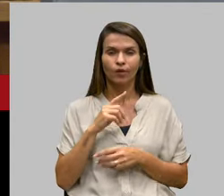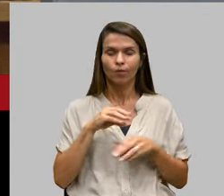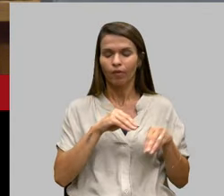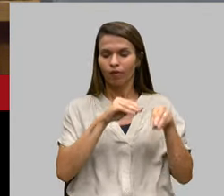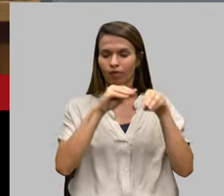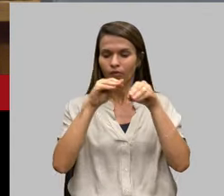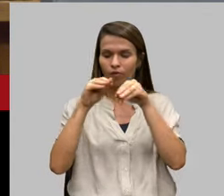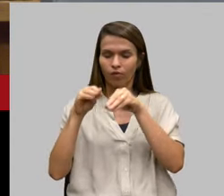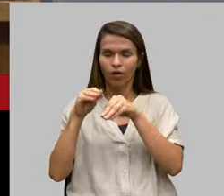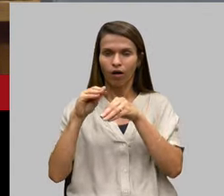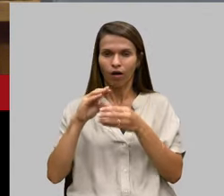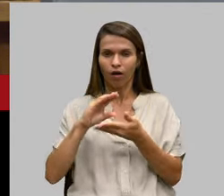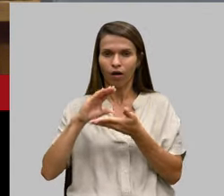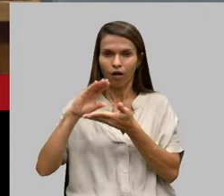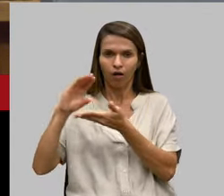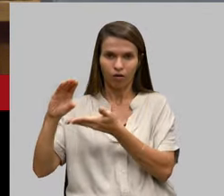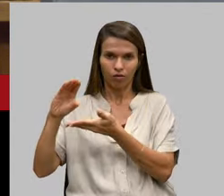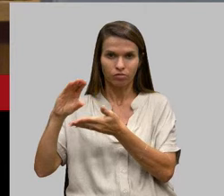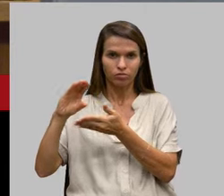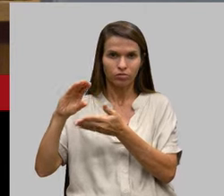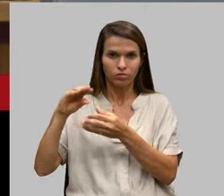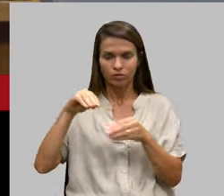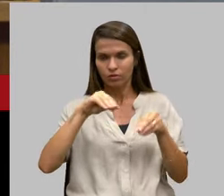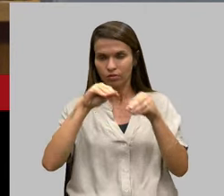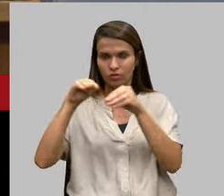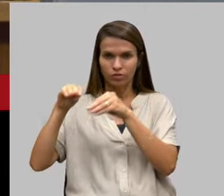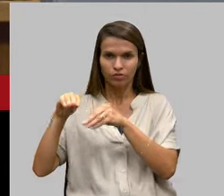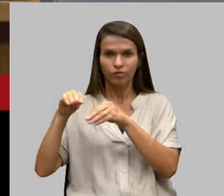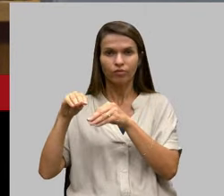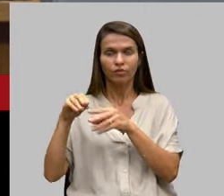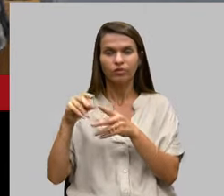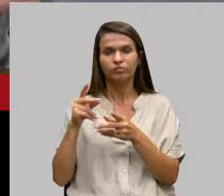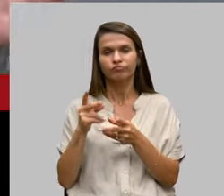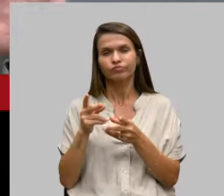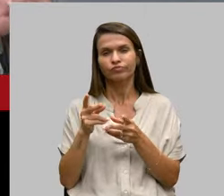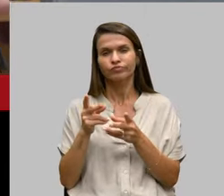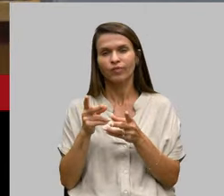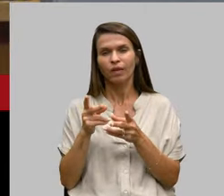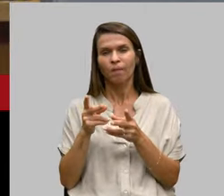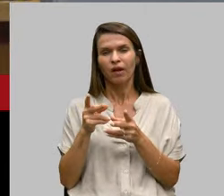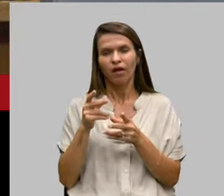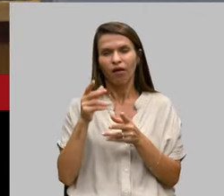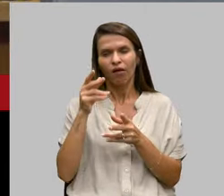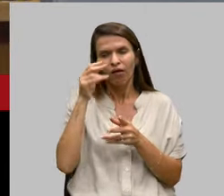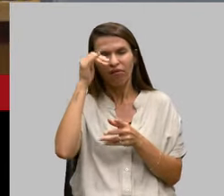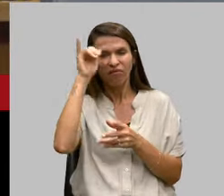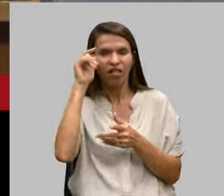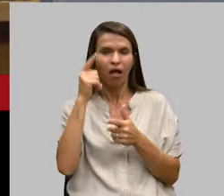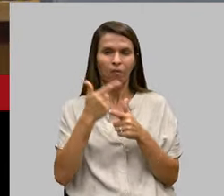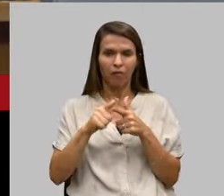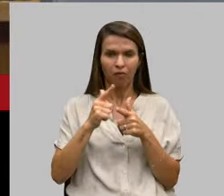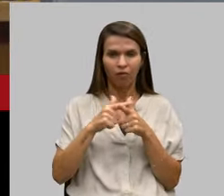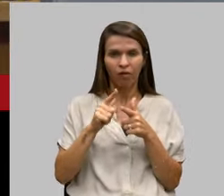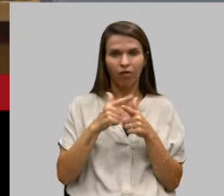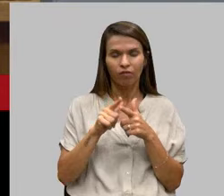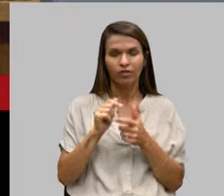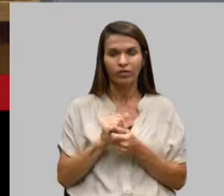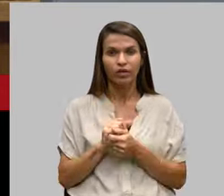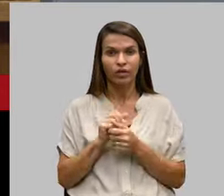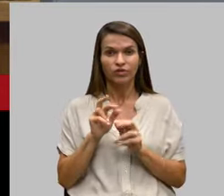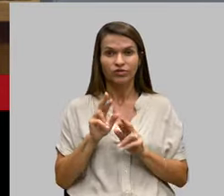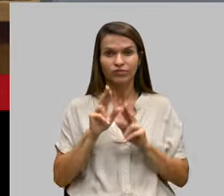recursos sem nenhuma análise sem nenhuma consistência para tampar buraco é diferente daquela daquela